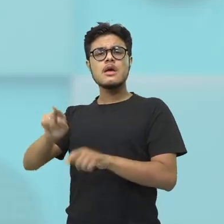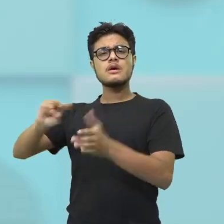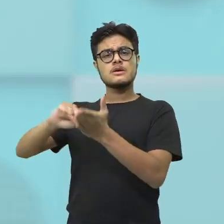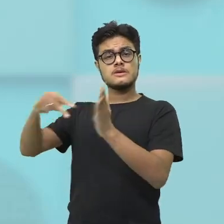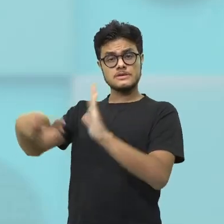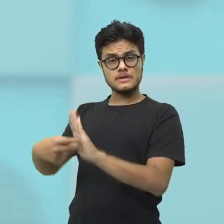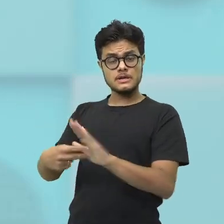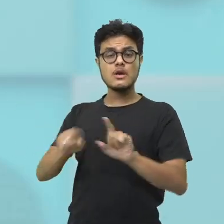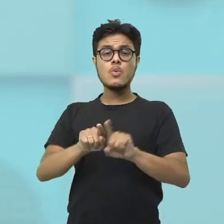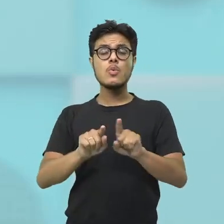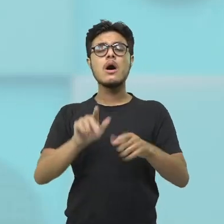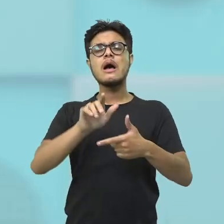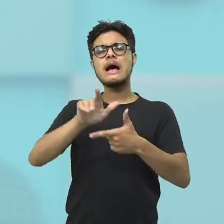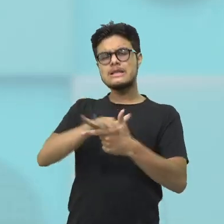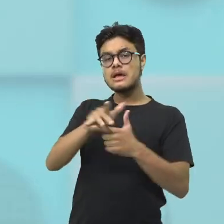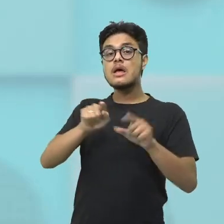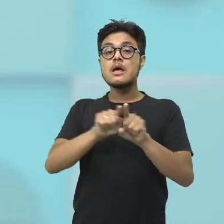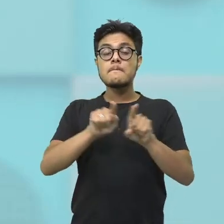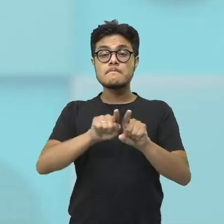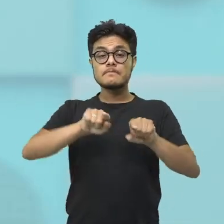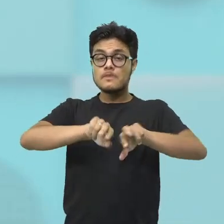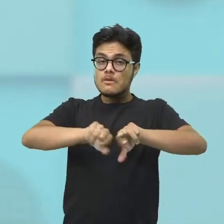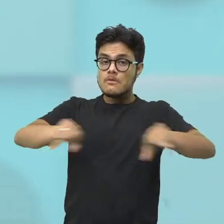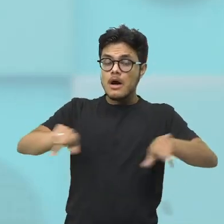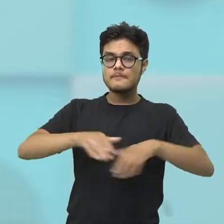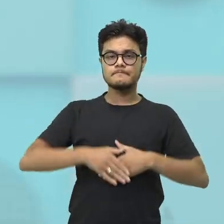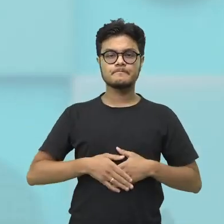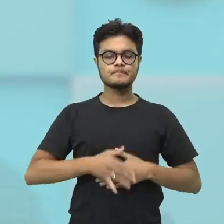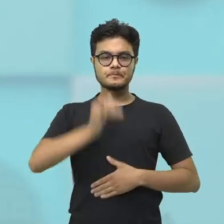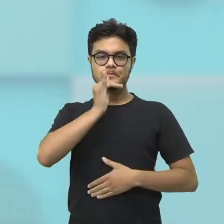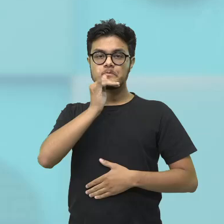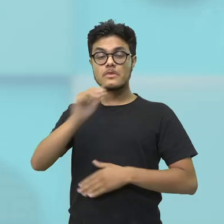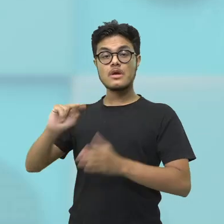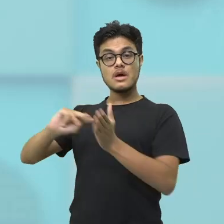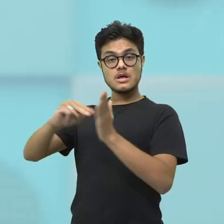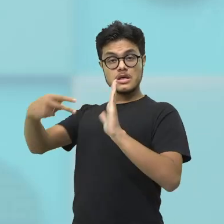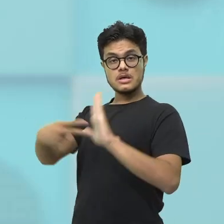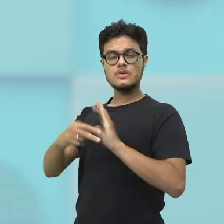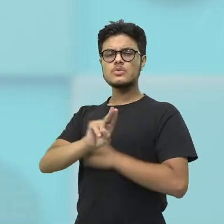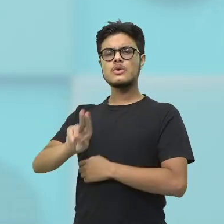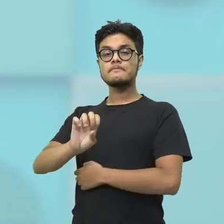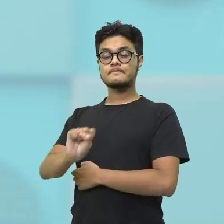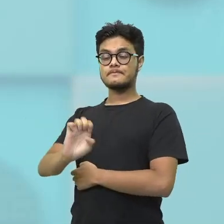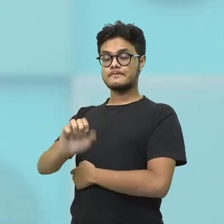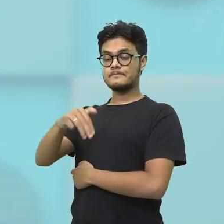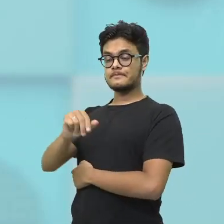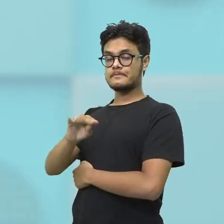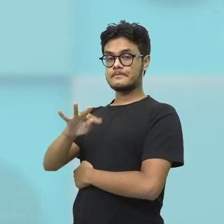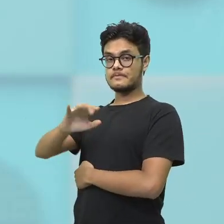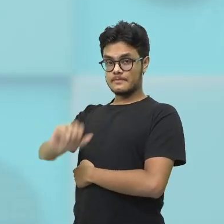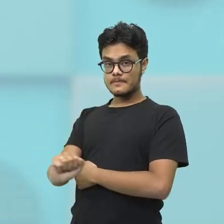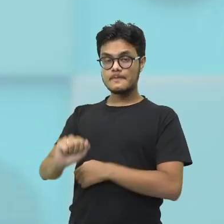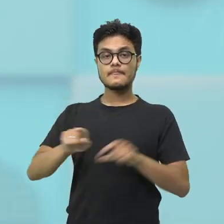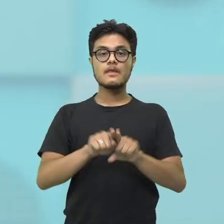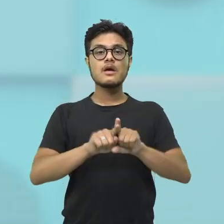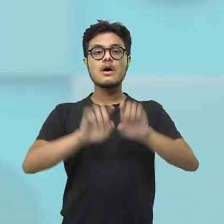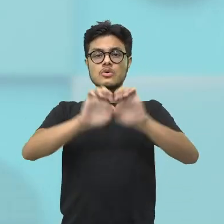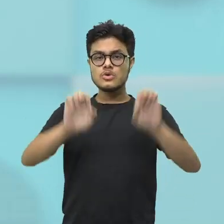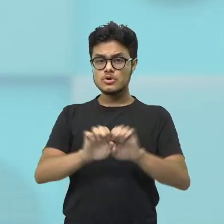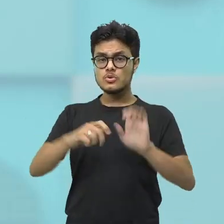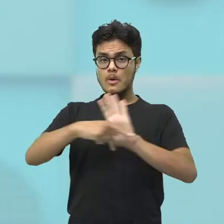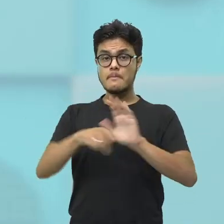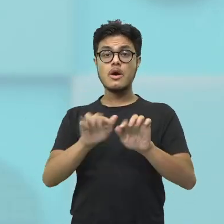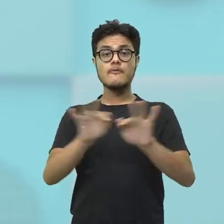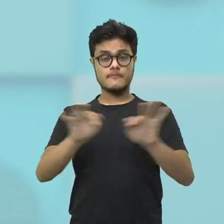como a sintaxe, né? A semântica quando trabalha ali a questão dos sentidos, a sintaxe é a questão de estruturação, né,